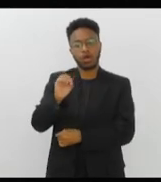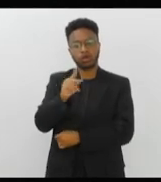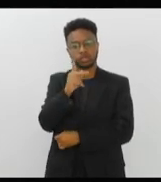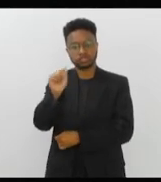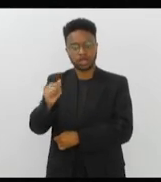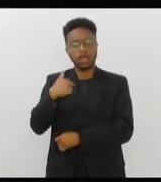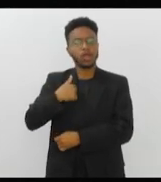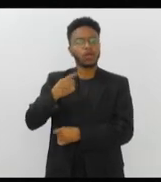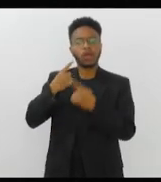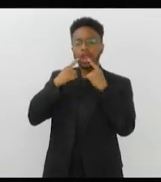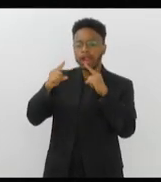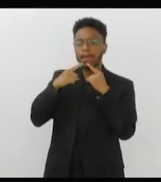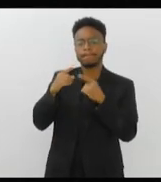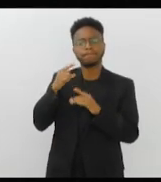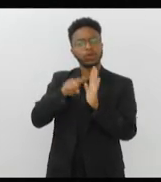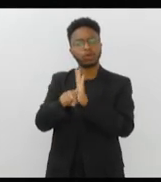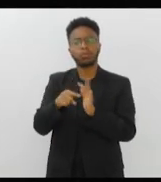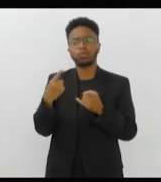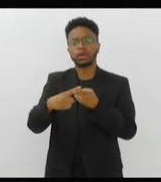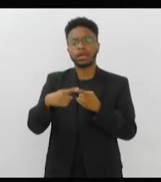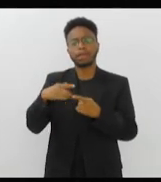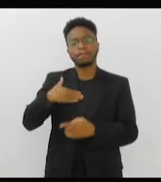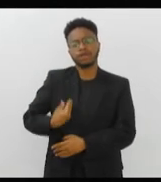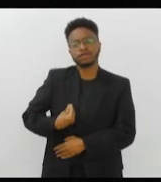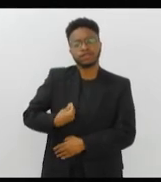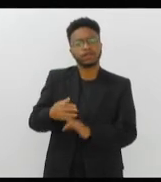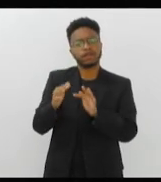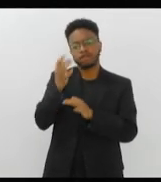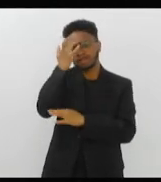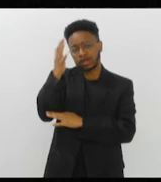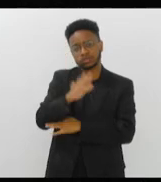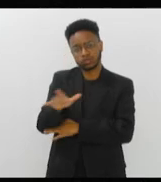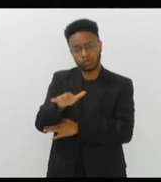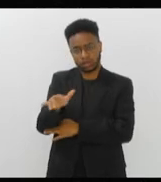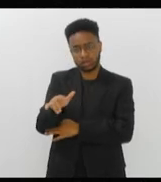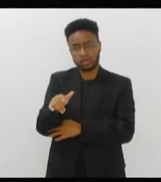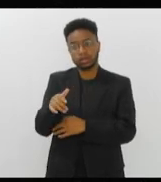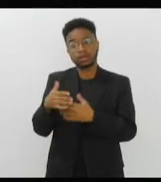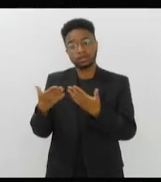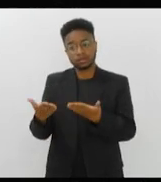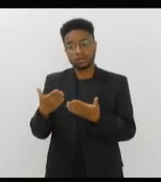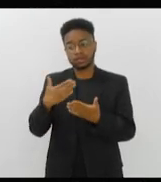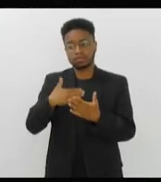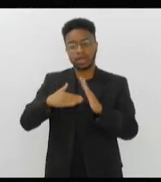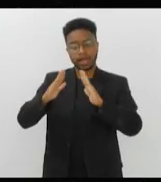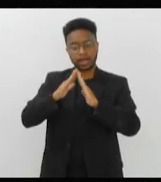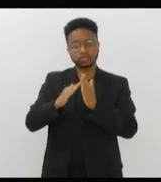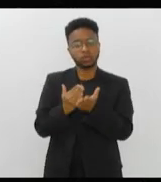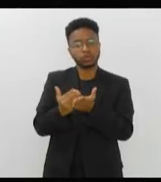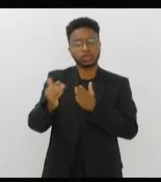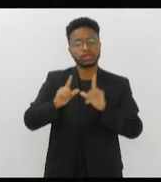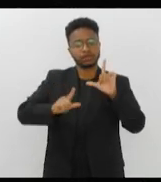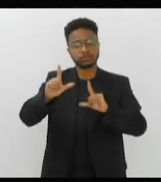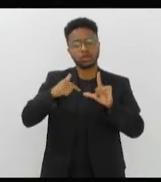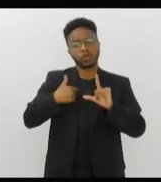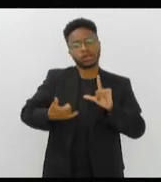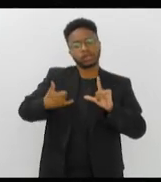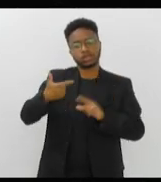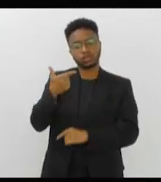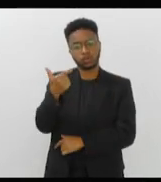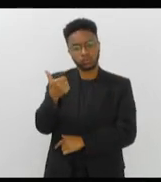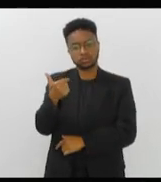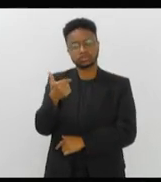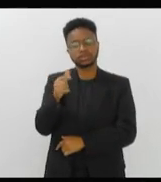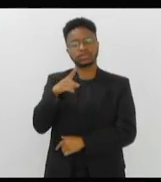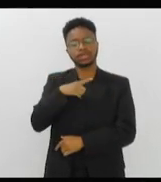a vida abastada das outras pessoas. Lá em casa, a TV só chegou quando eu já tinha 12 anos de idade, isso em 1980, num mundo de 5 canais de